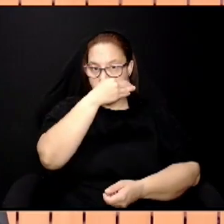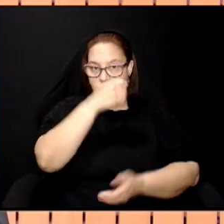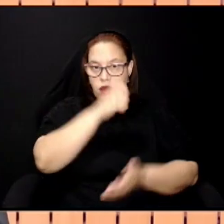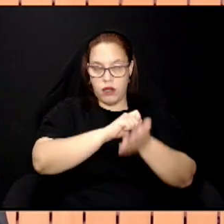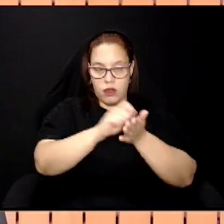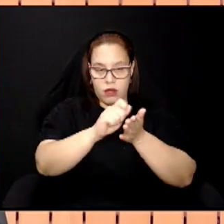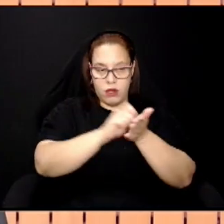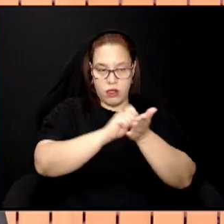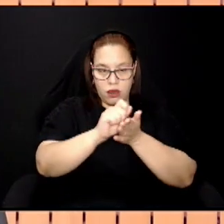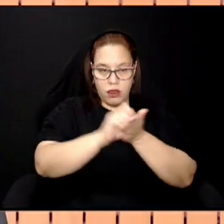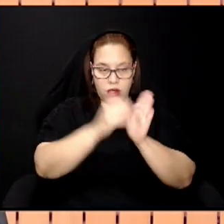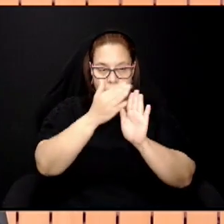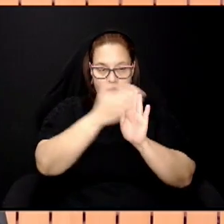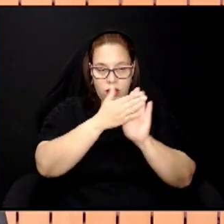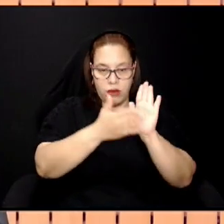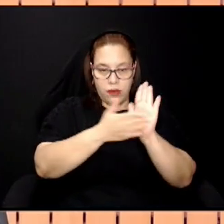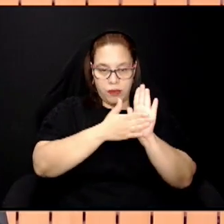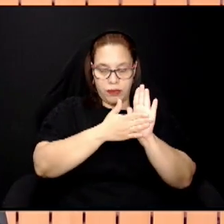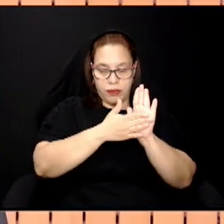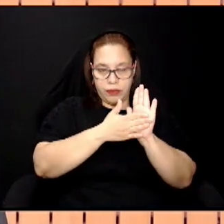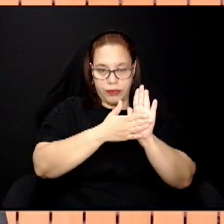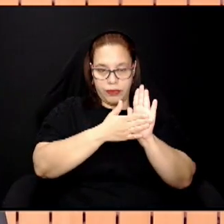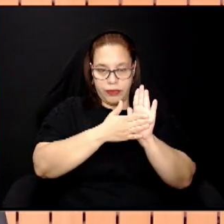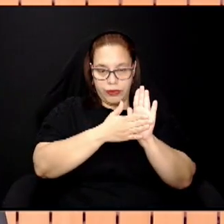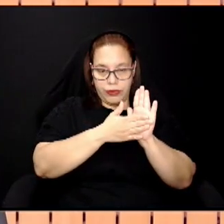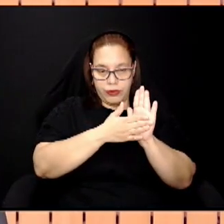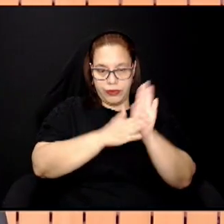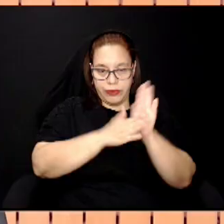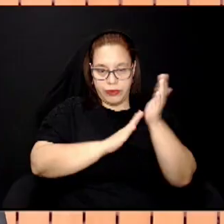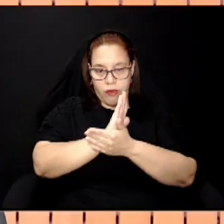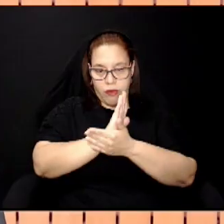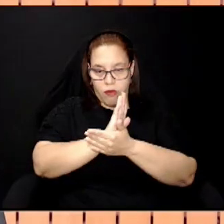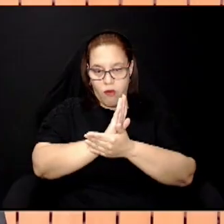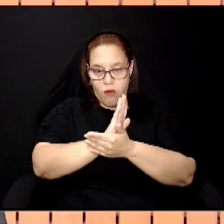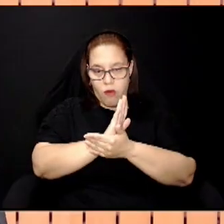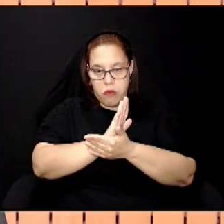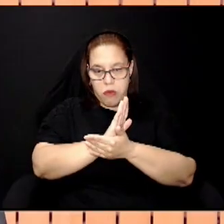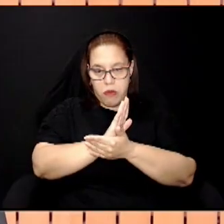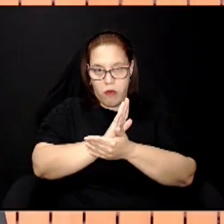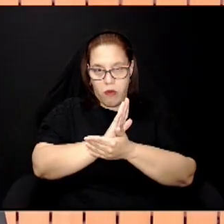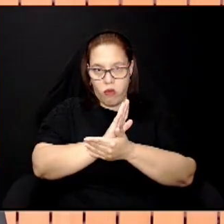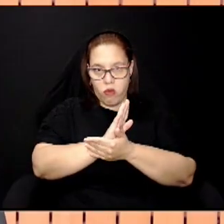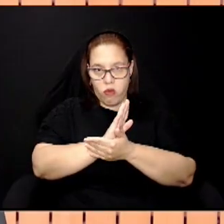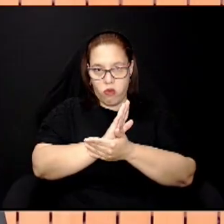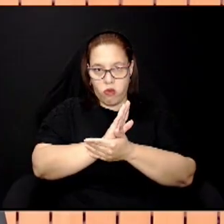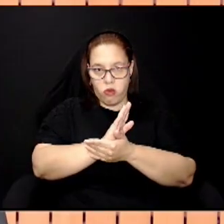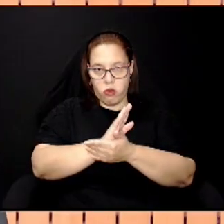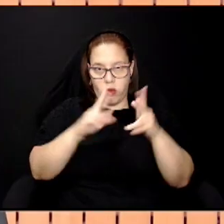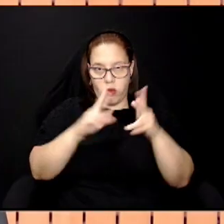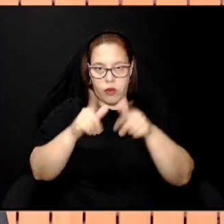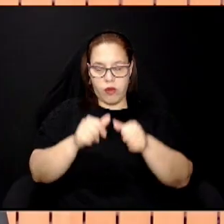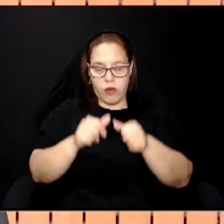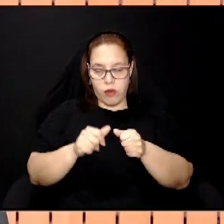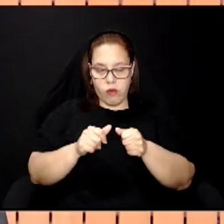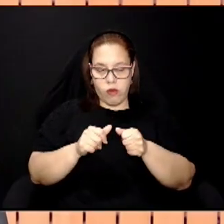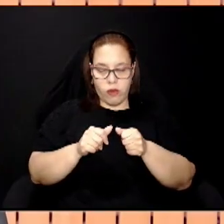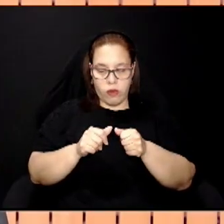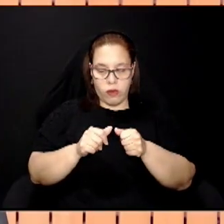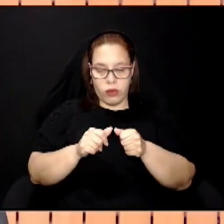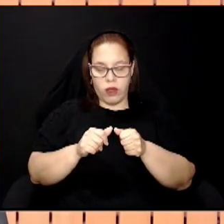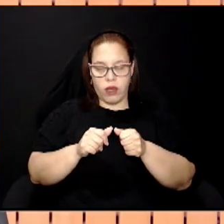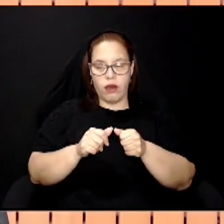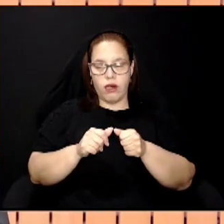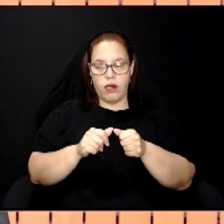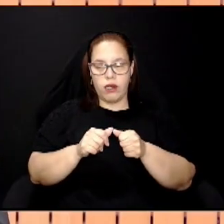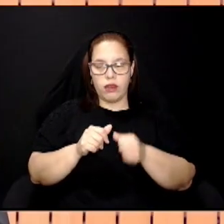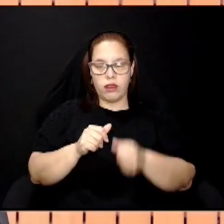da propositura aprovada por unanimidade, gesto que me